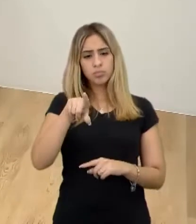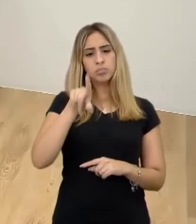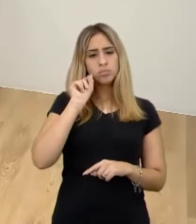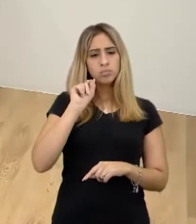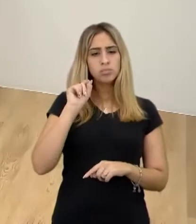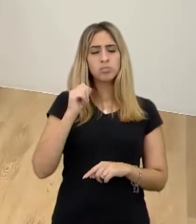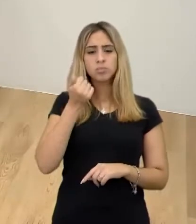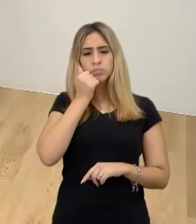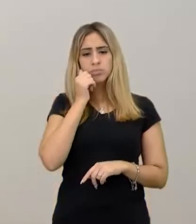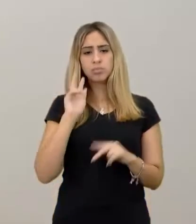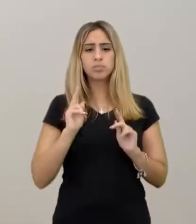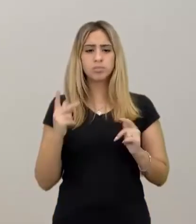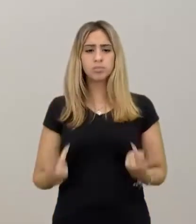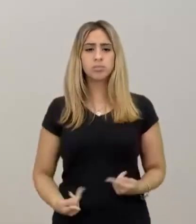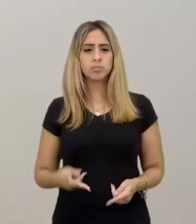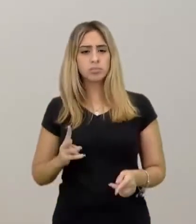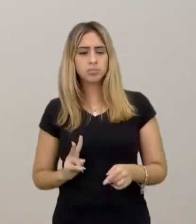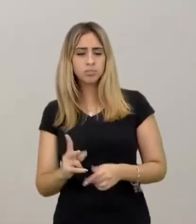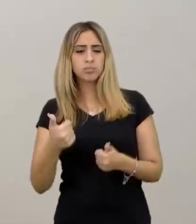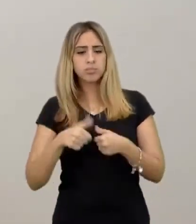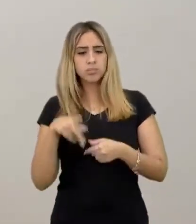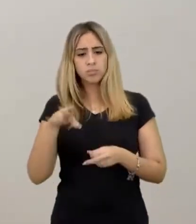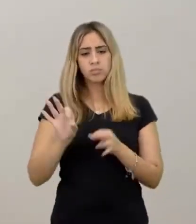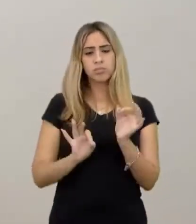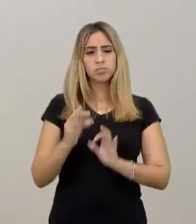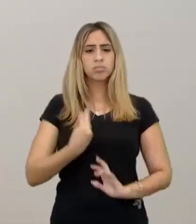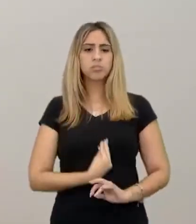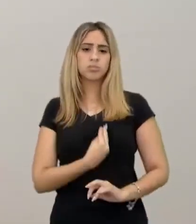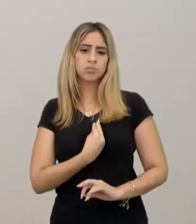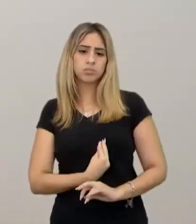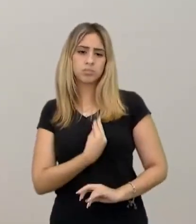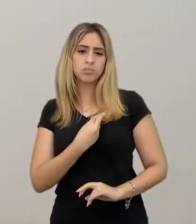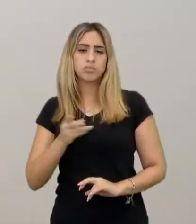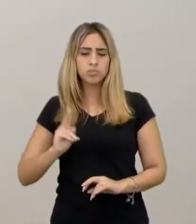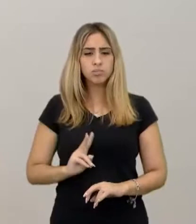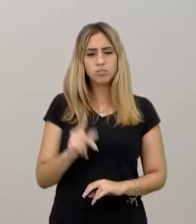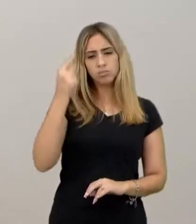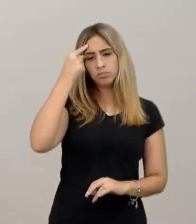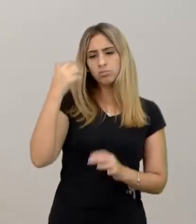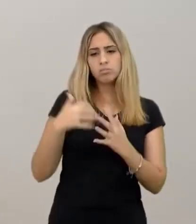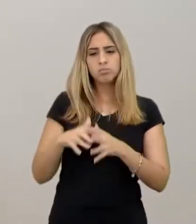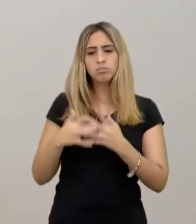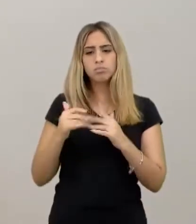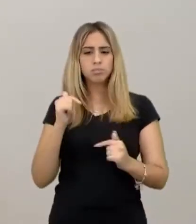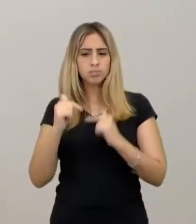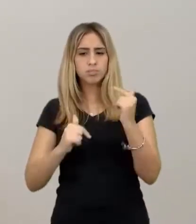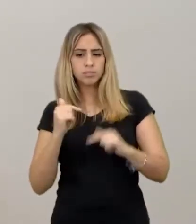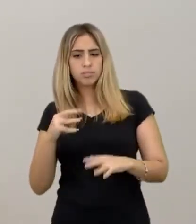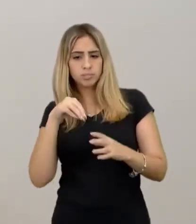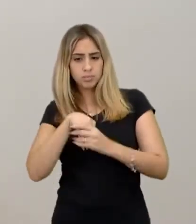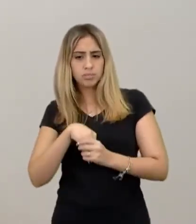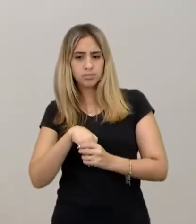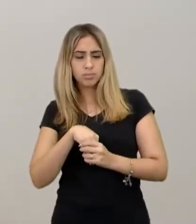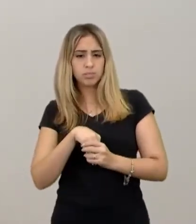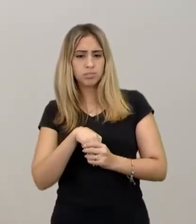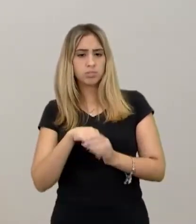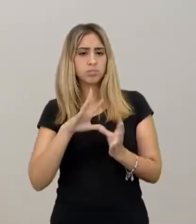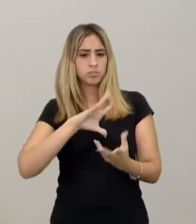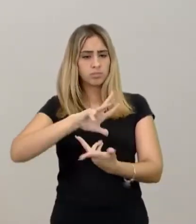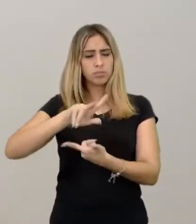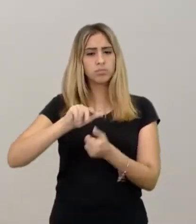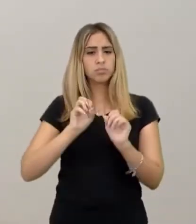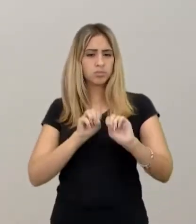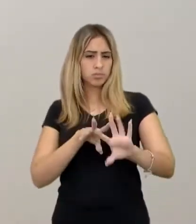escolheu ciências humanas? Sempre esteve no seu projeto de vida? Você sempre pensou em trabalhar dentro desse mundo